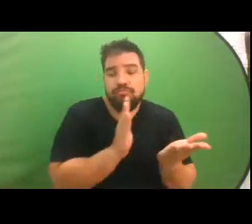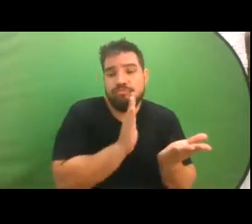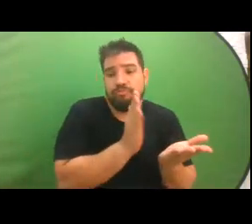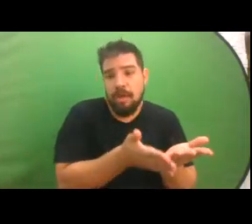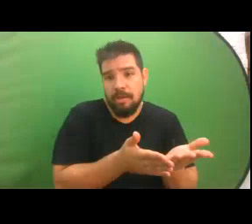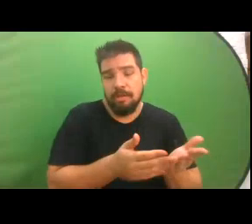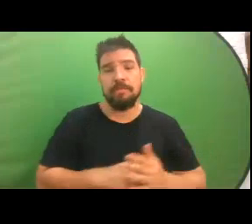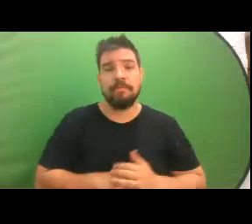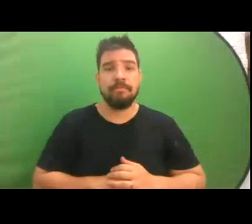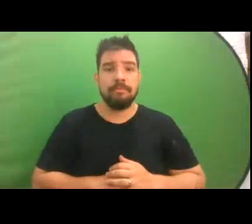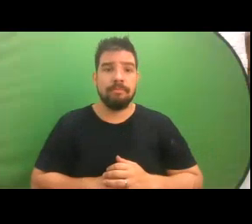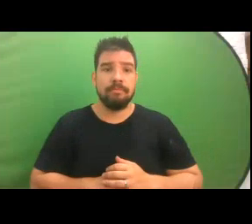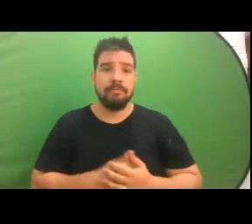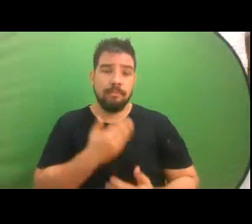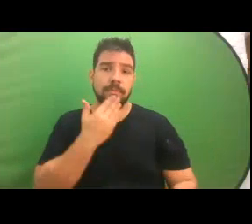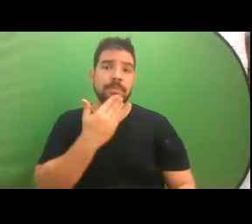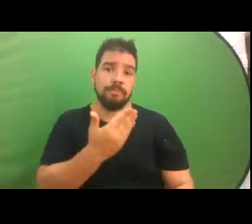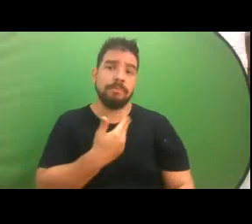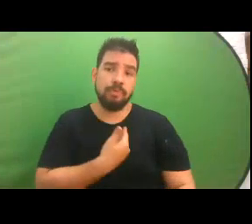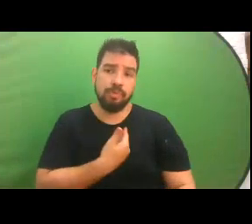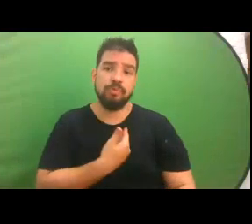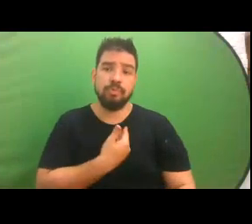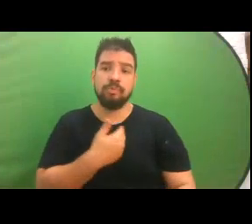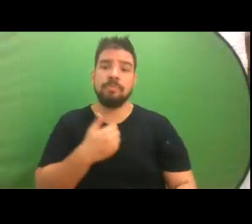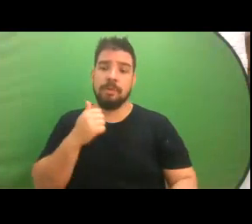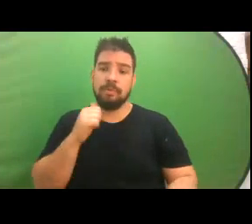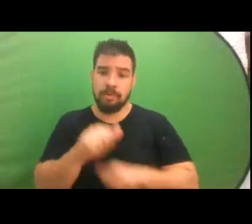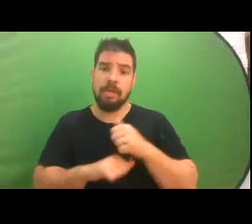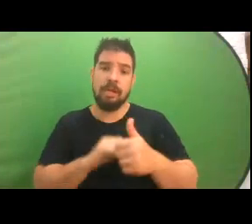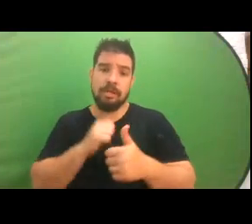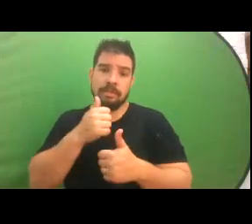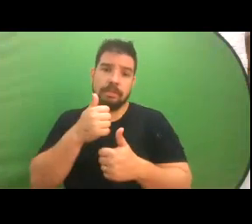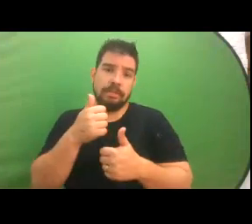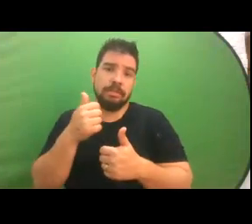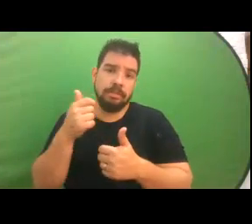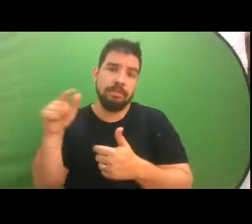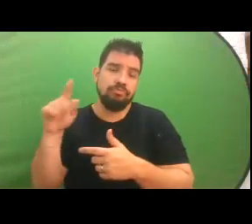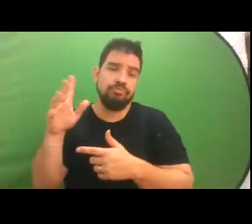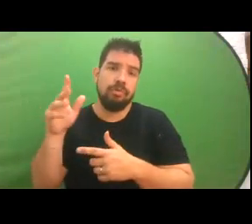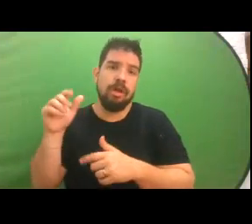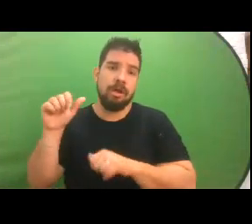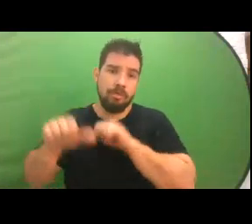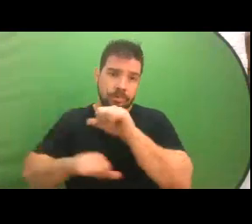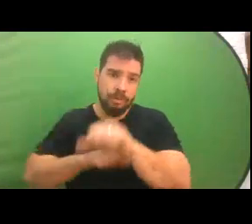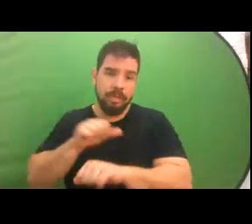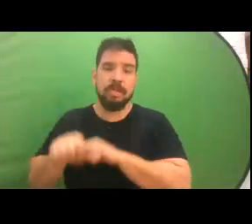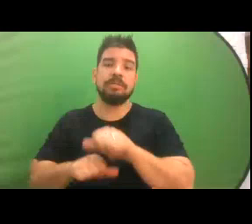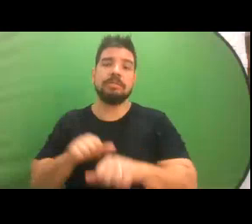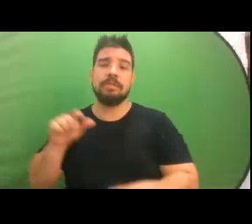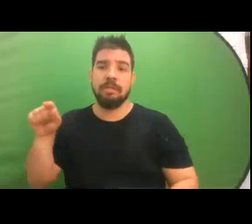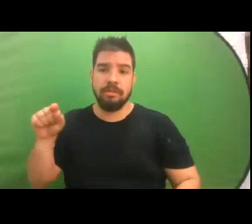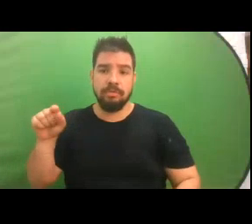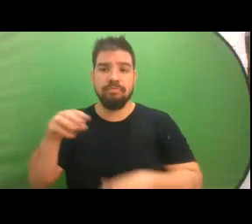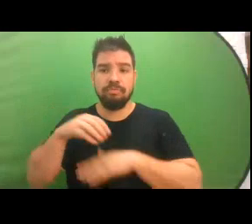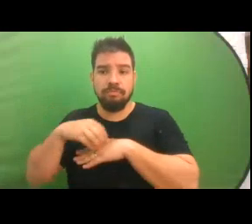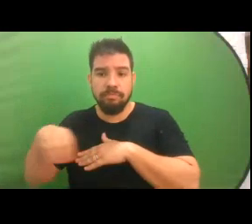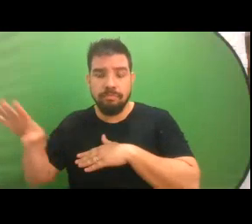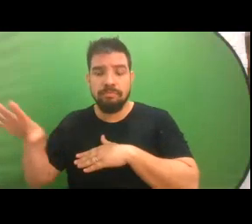E aí, ele me pediu essa alteração. Então, eu já estou trazendo aqui a alteração, eu já passei para a